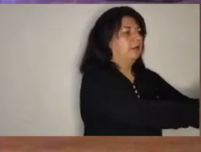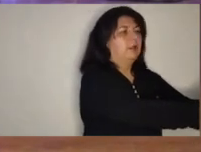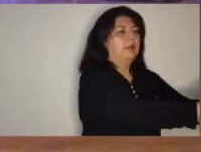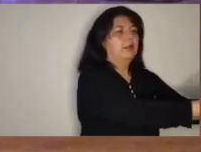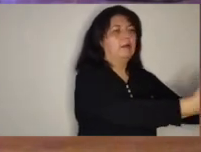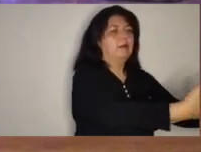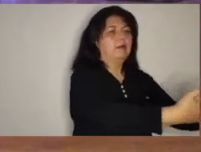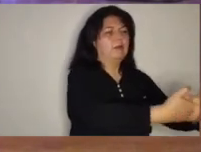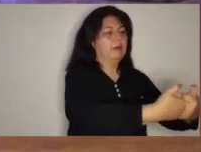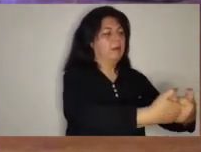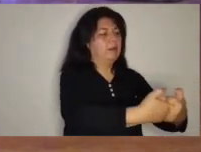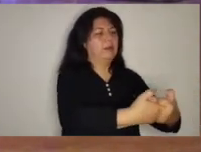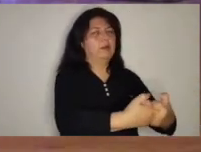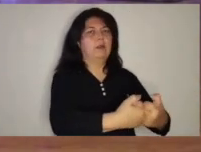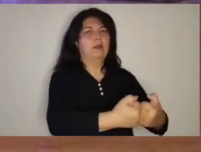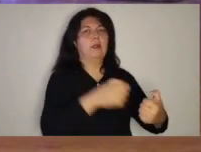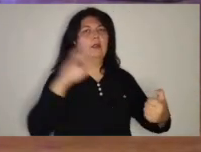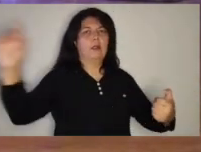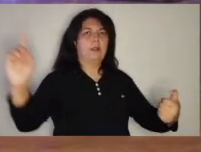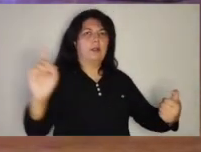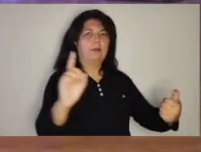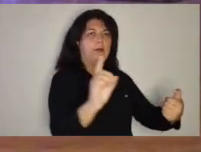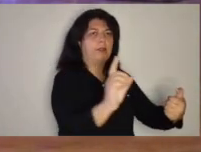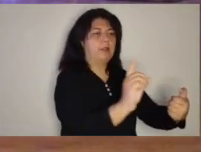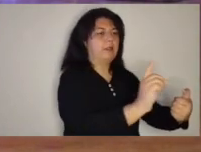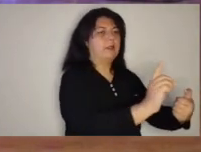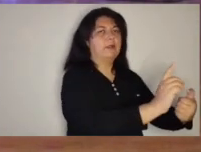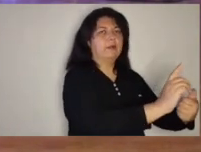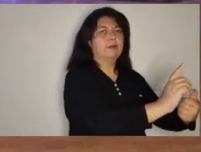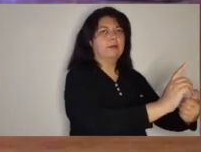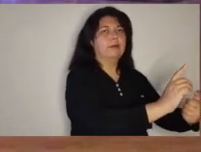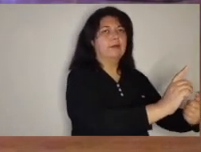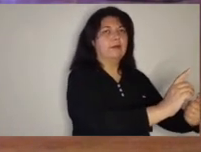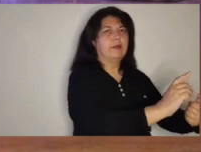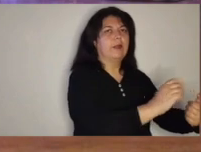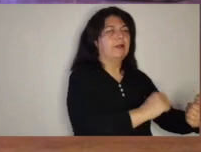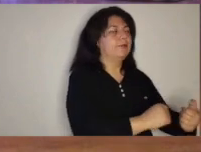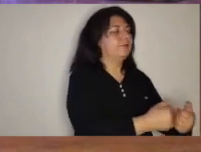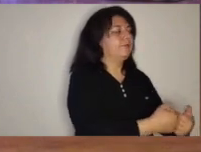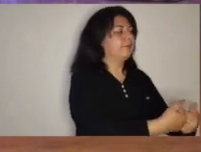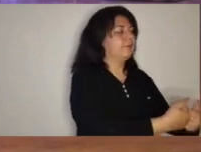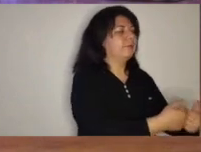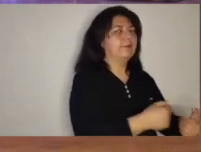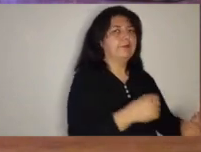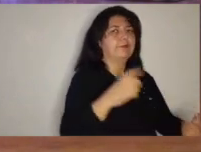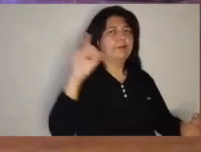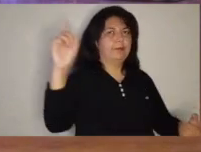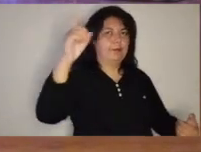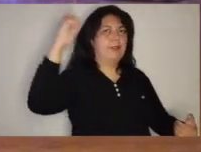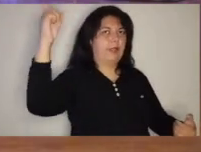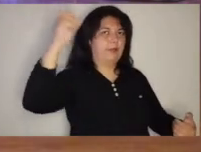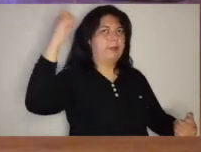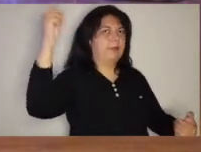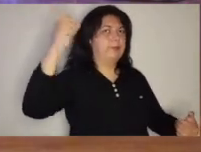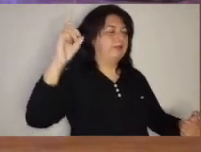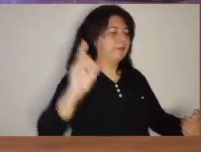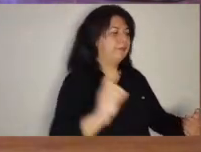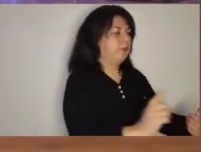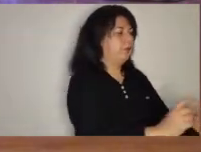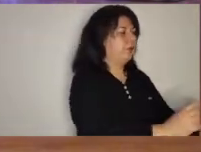acontece, irmãos? Vamos lá buscar aqui em Jerusalém. E aí o que acontece? Davi está todo feliz. Vamos buscar a